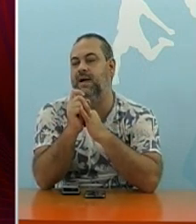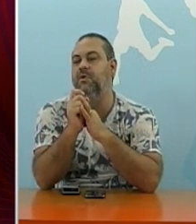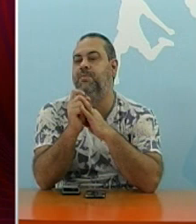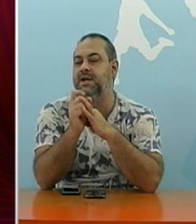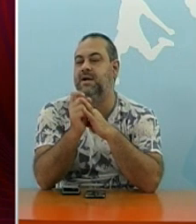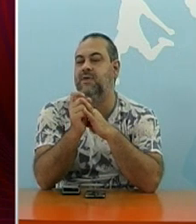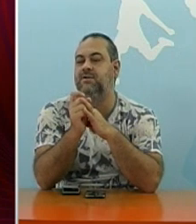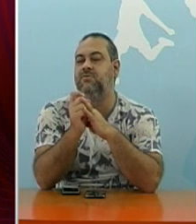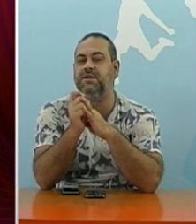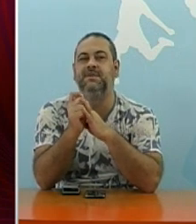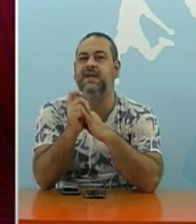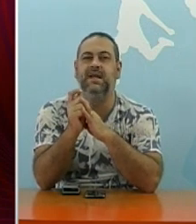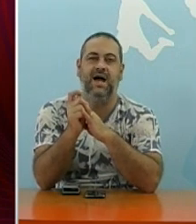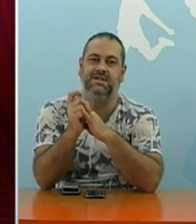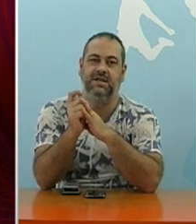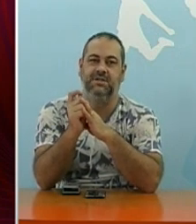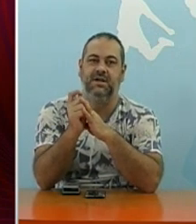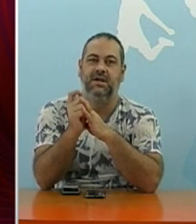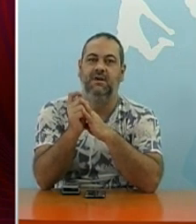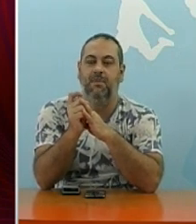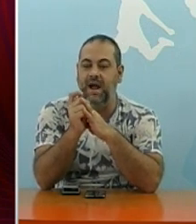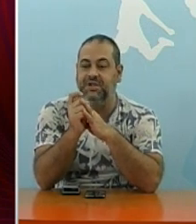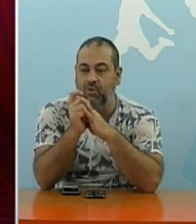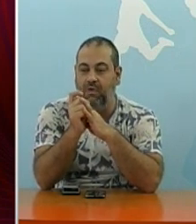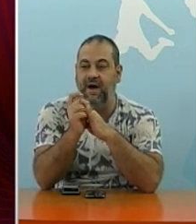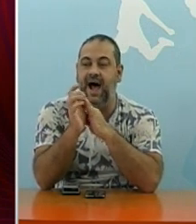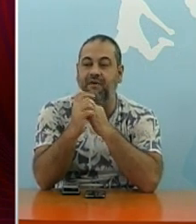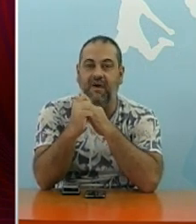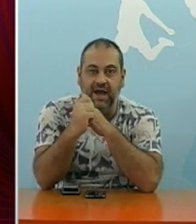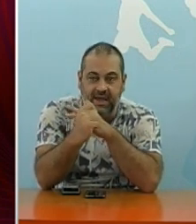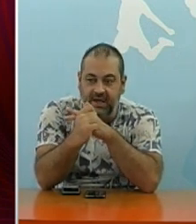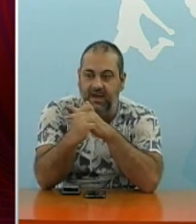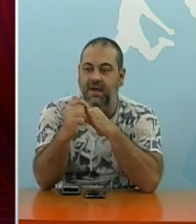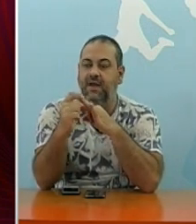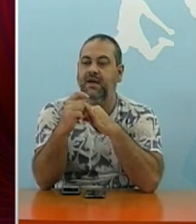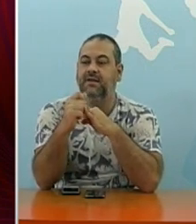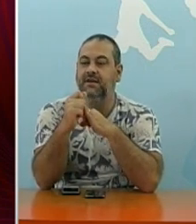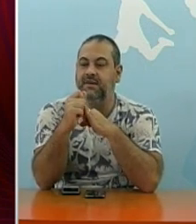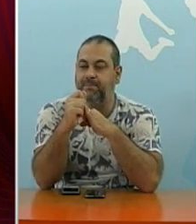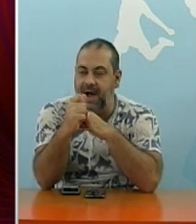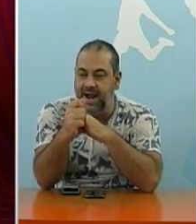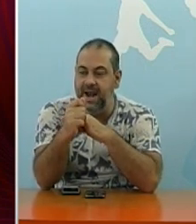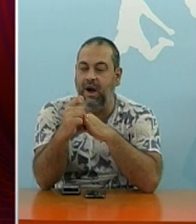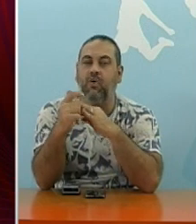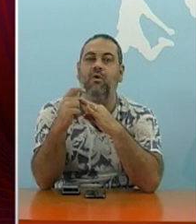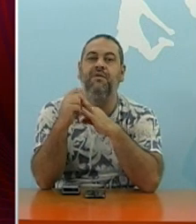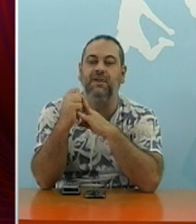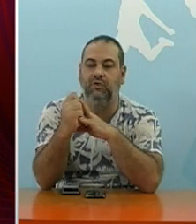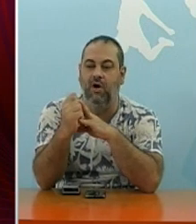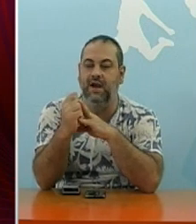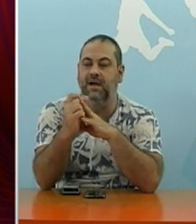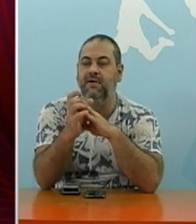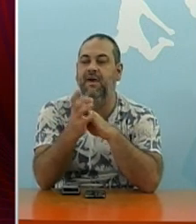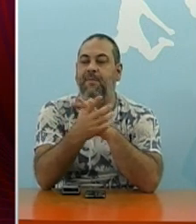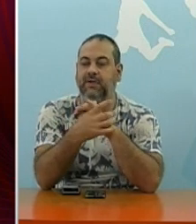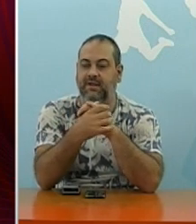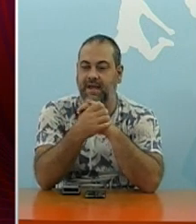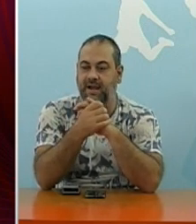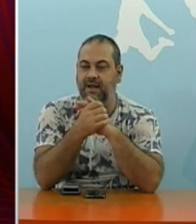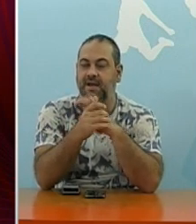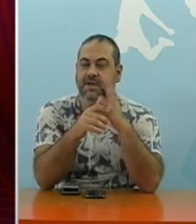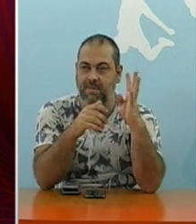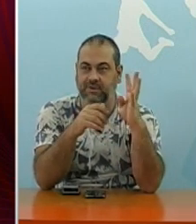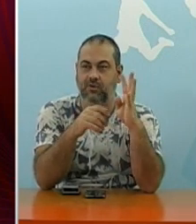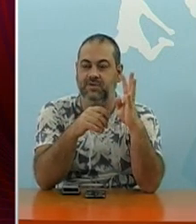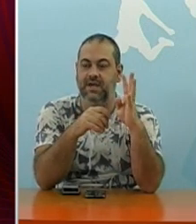embora. Tá, mas não brinca não, que são times de Série A, gente. Vamos lá, de novo. Avaí, Paraná Clube e Vitória. Vai pra outra